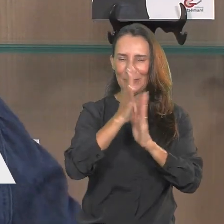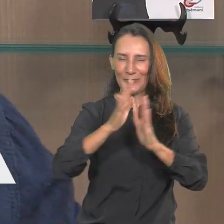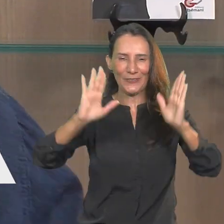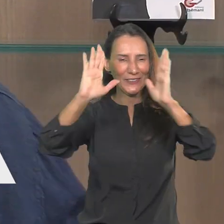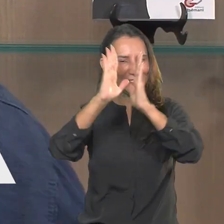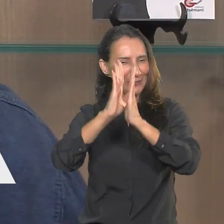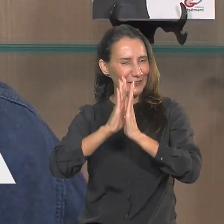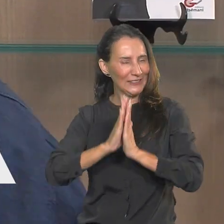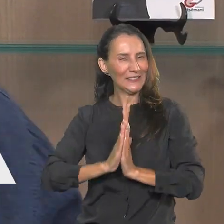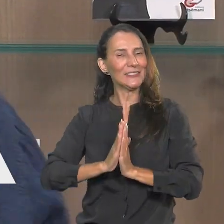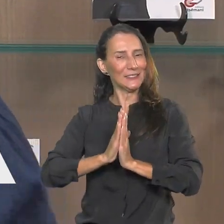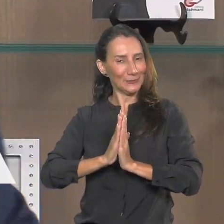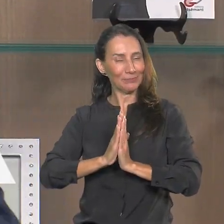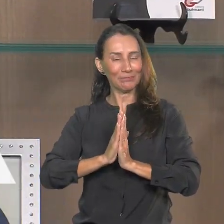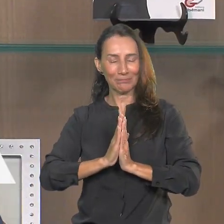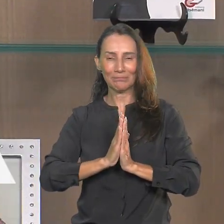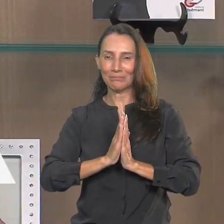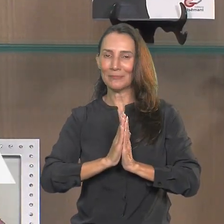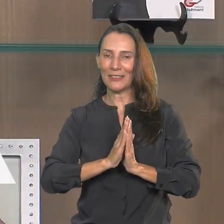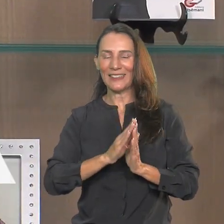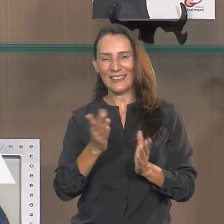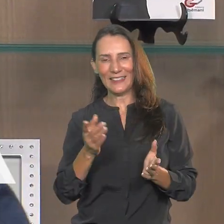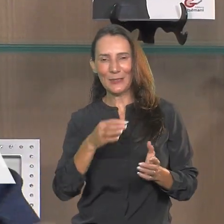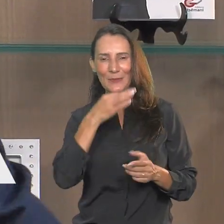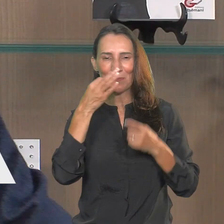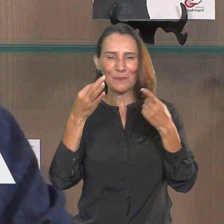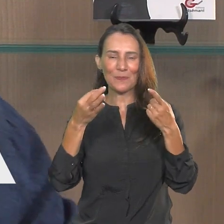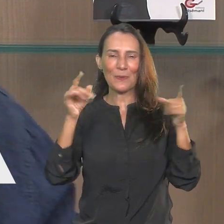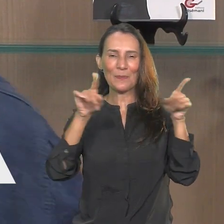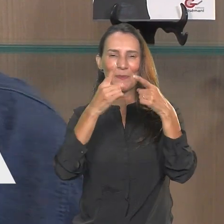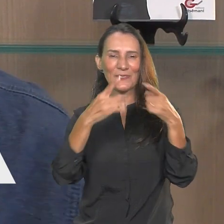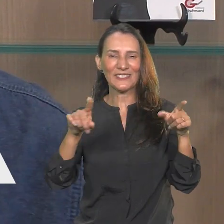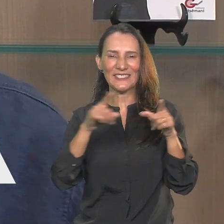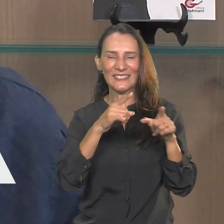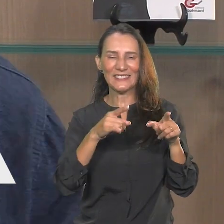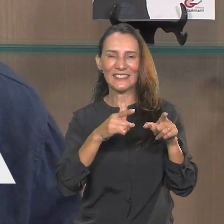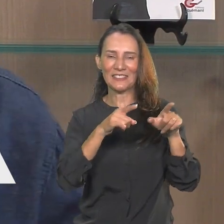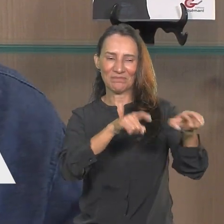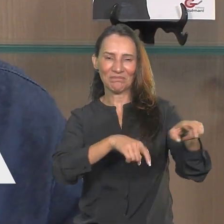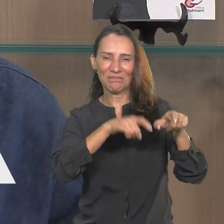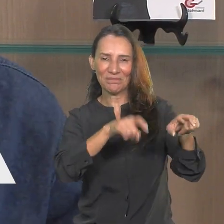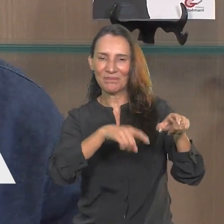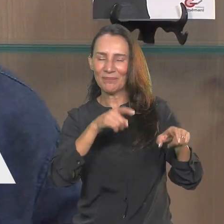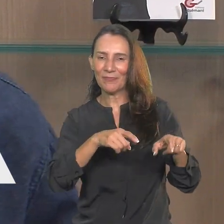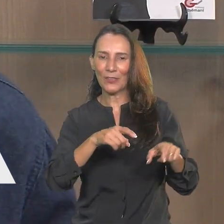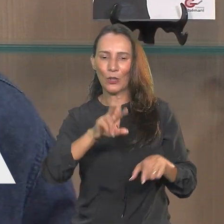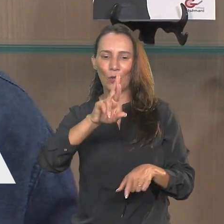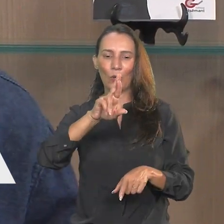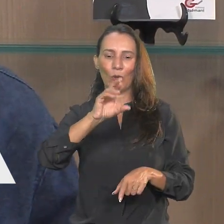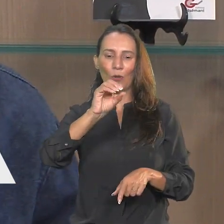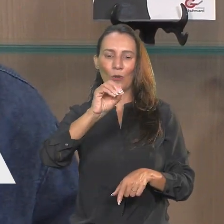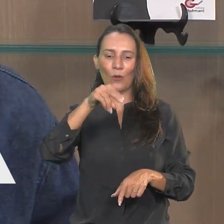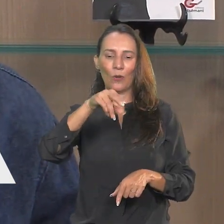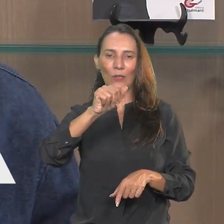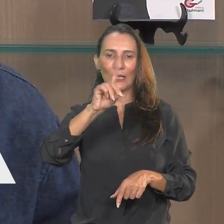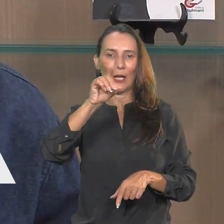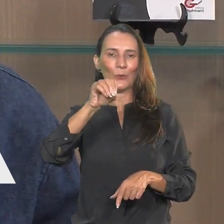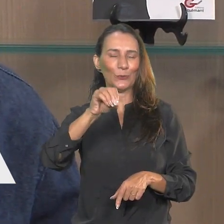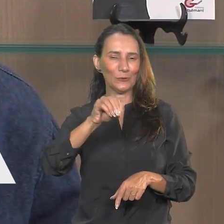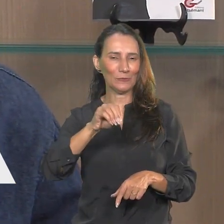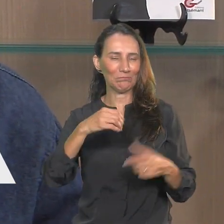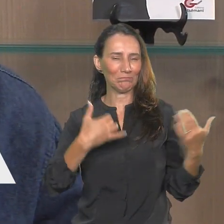um negócio muito, muito legal, um sertanejo maravilhoso com o pastor Ronaldo André. E na